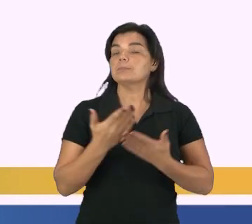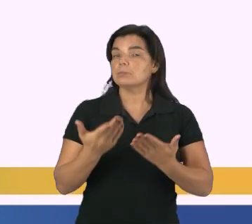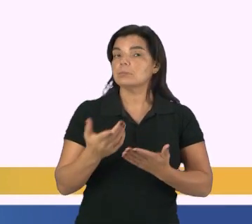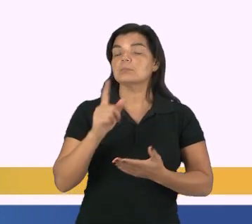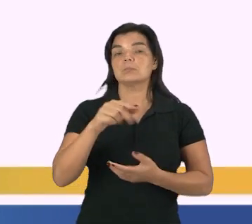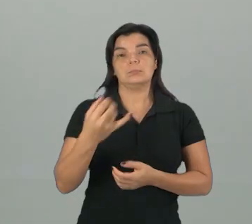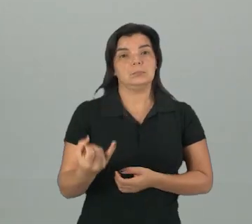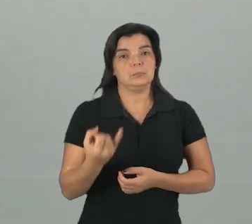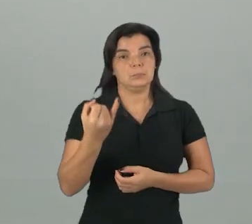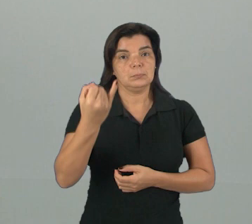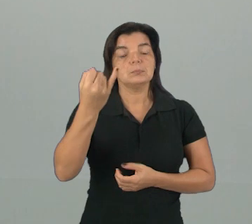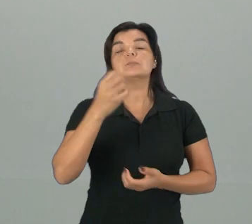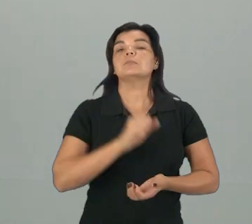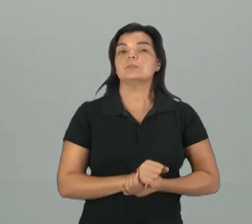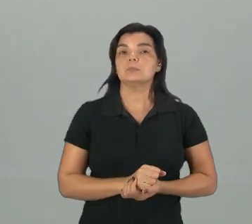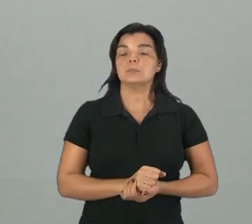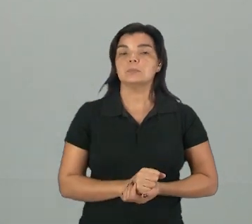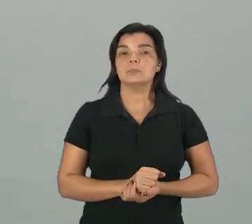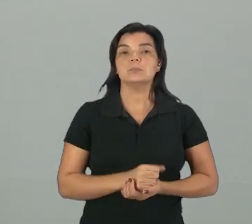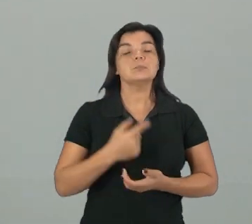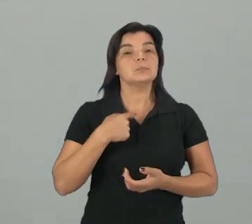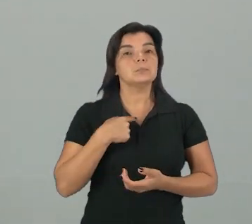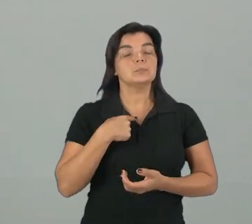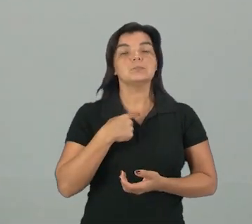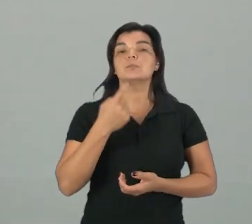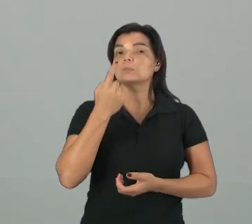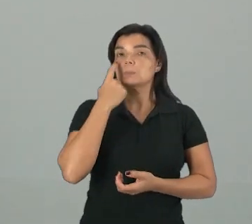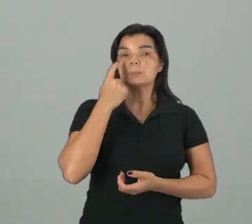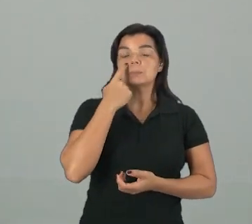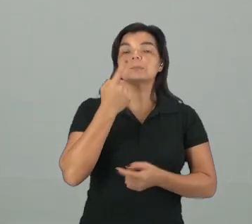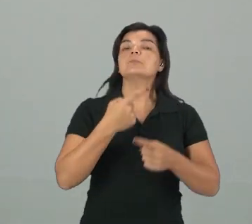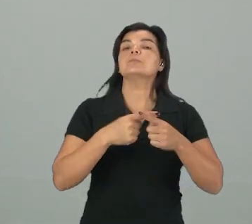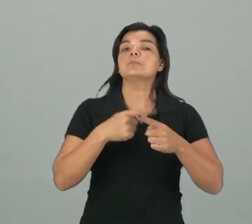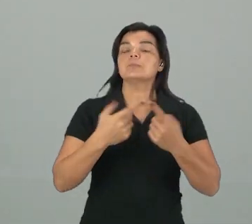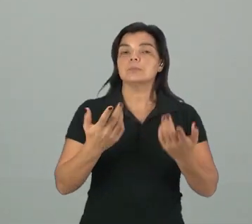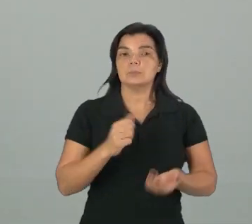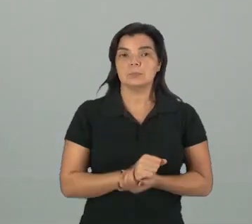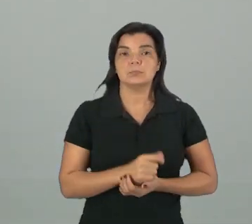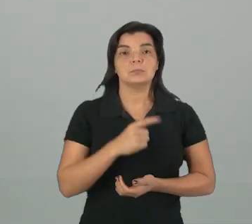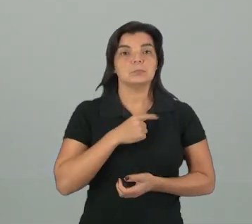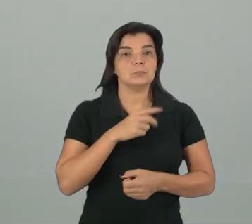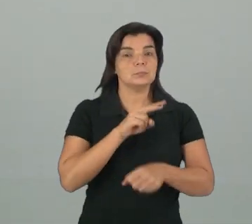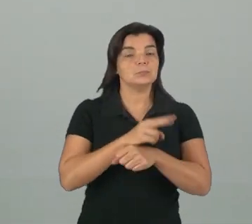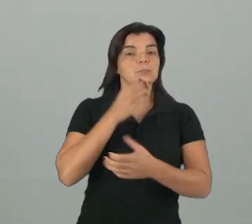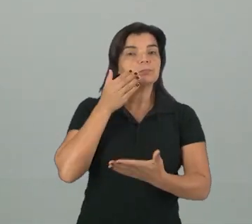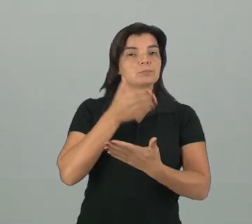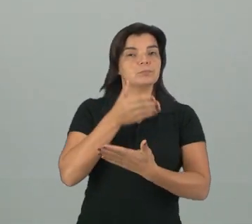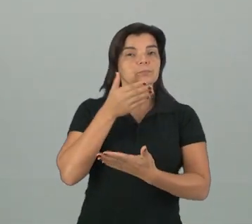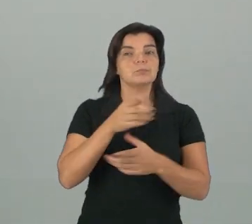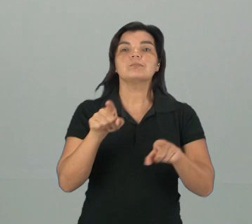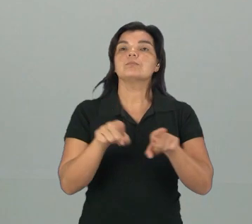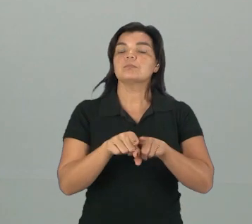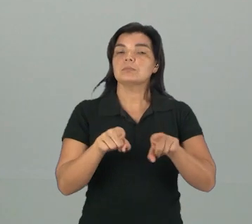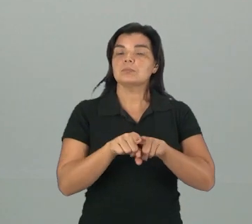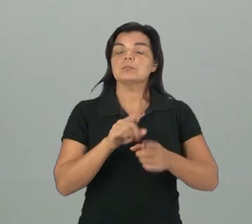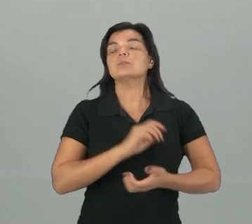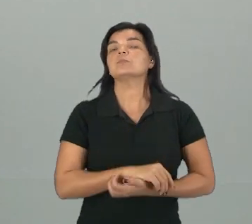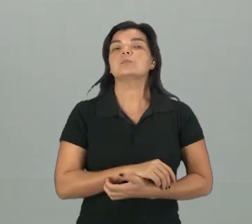é muito importante nós estarmos indo ao oftalmologista. Por quê? Tendo uma consulta frequente, tendo